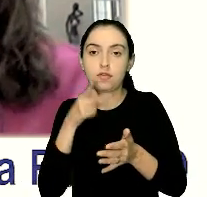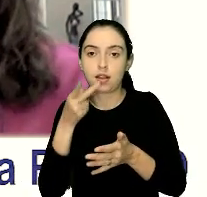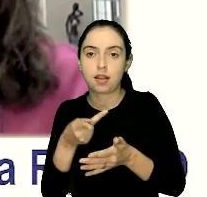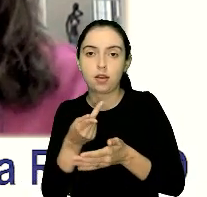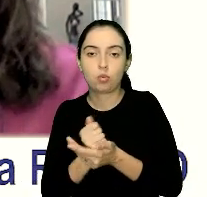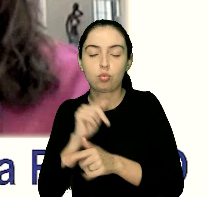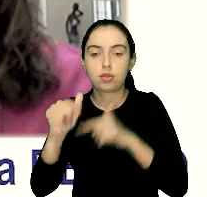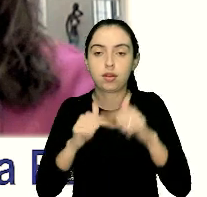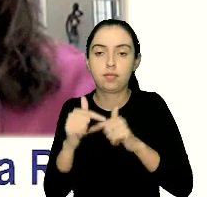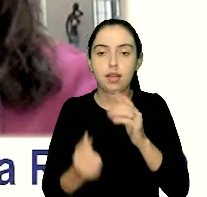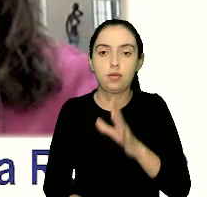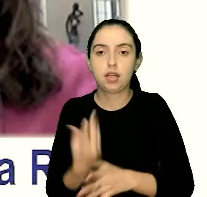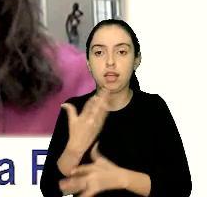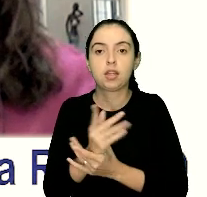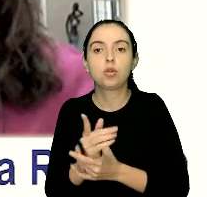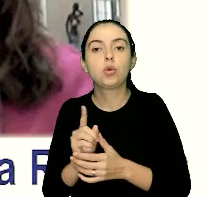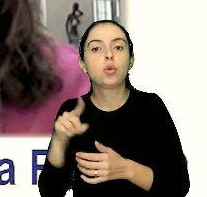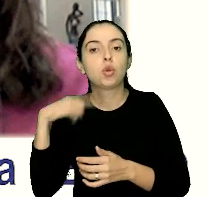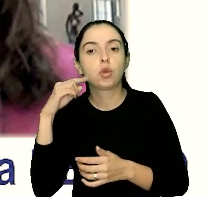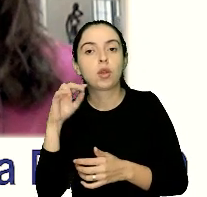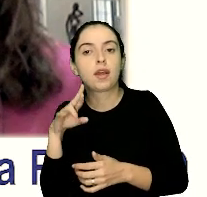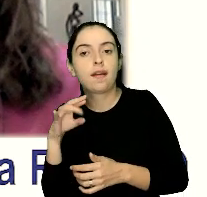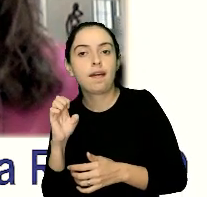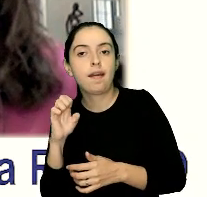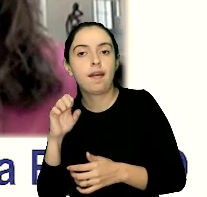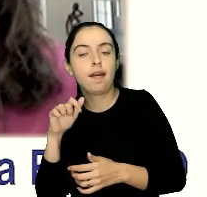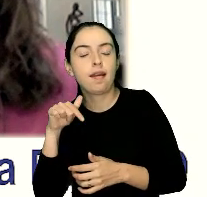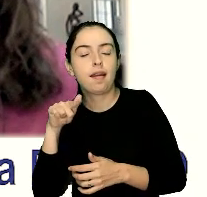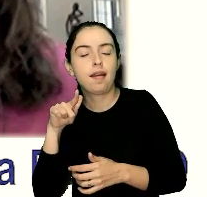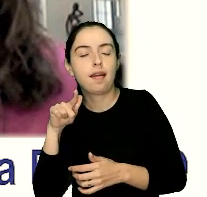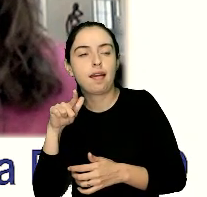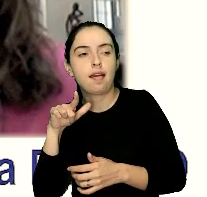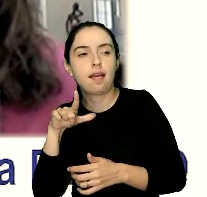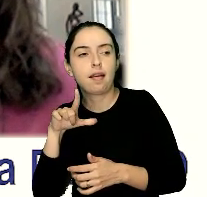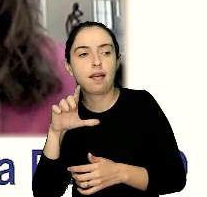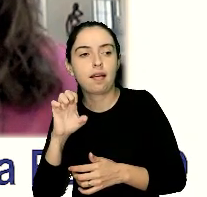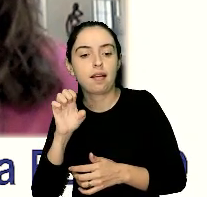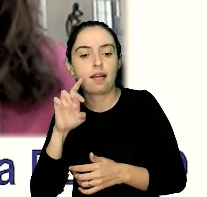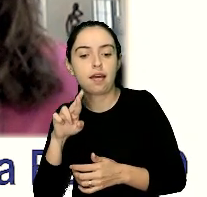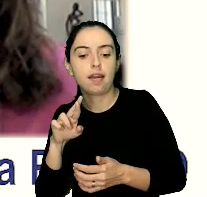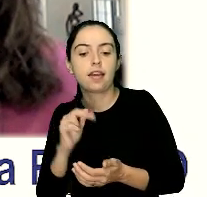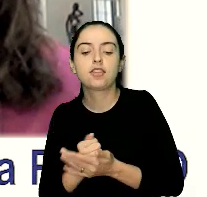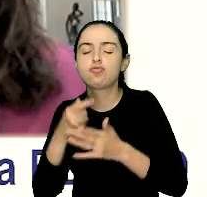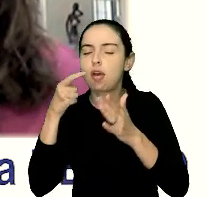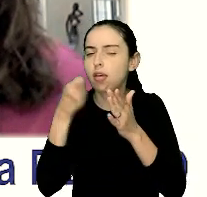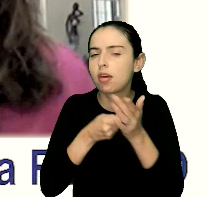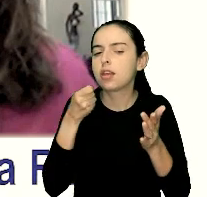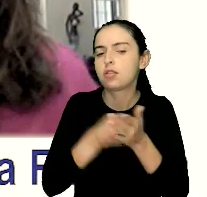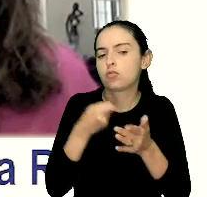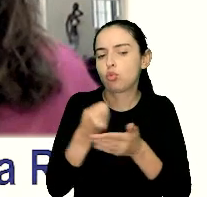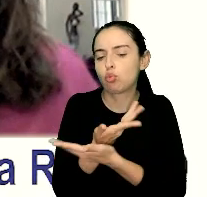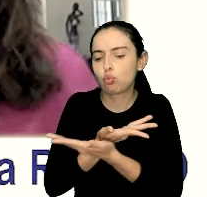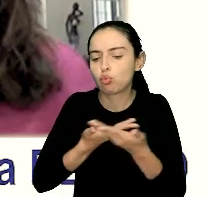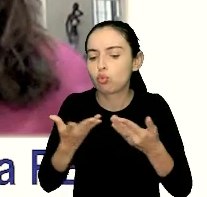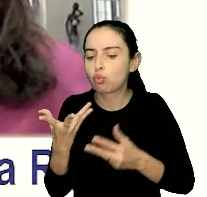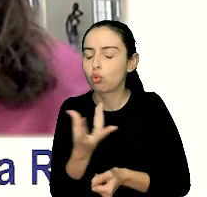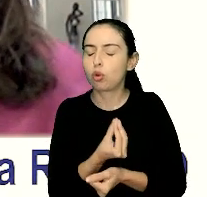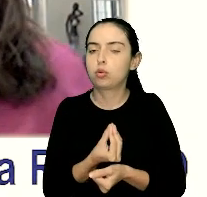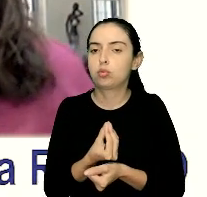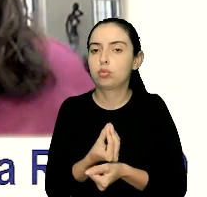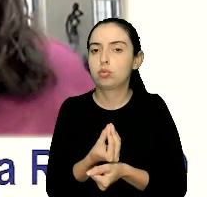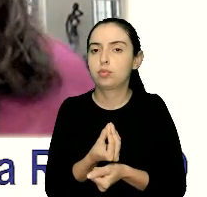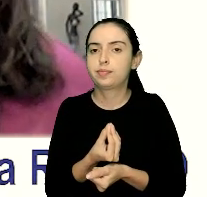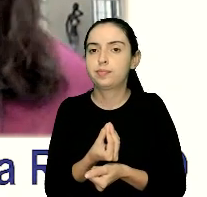Raicler, que se dedicou bastante também em todo, digamos assim, em toda a efetivação